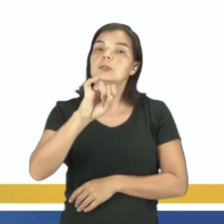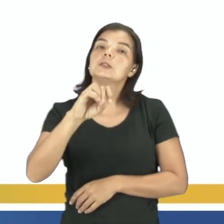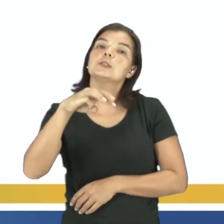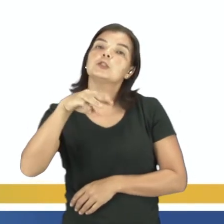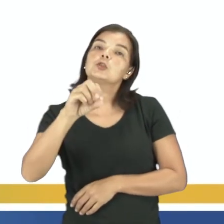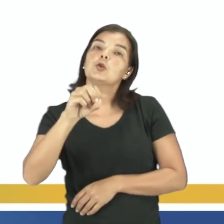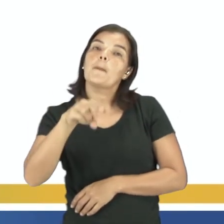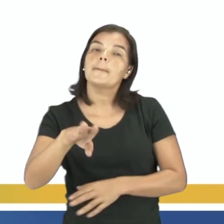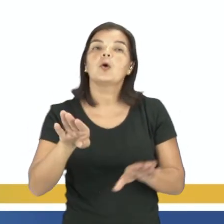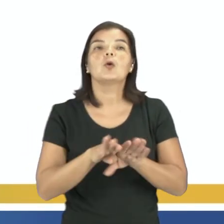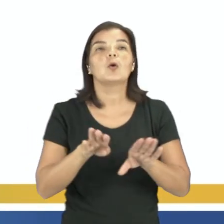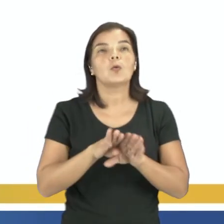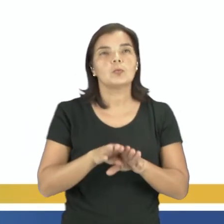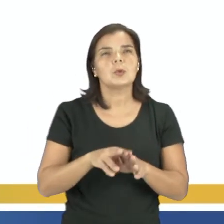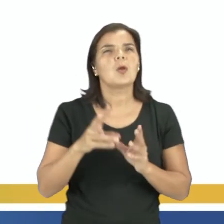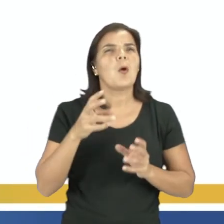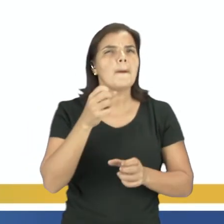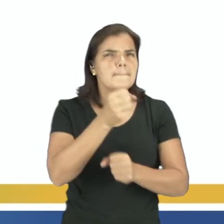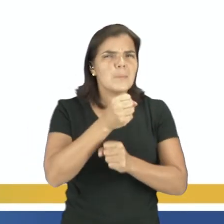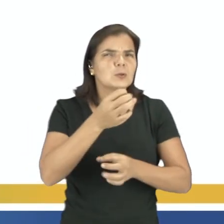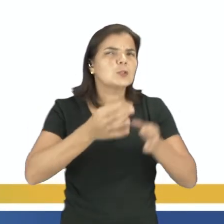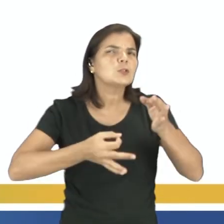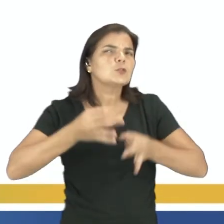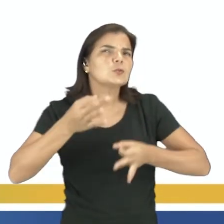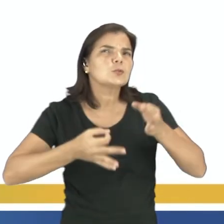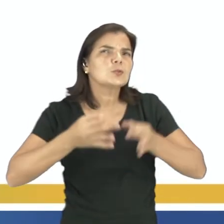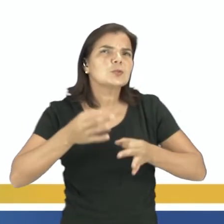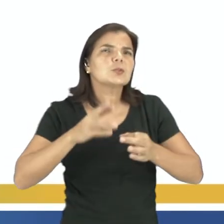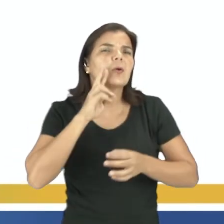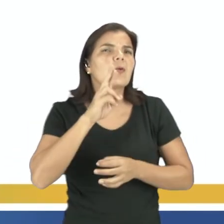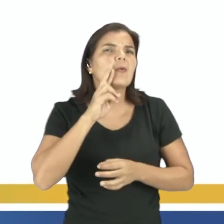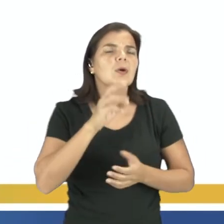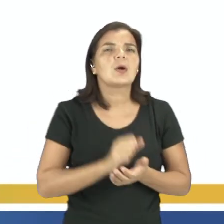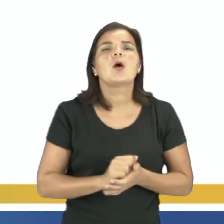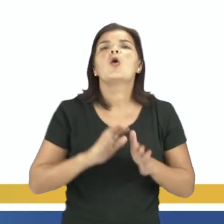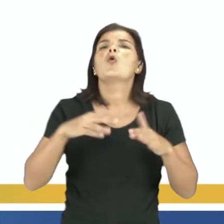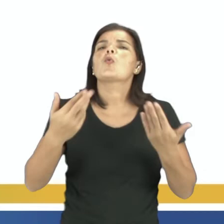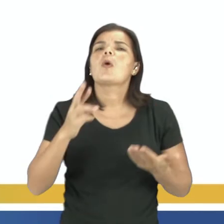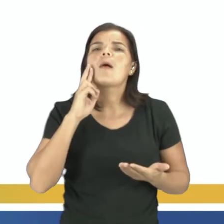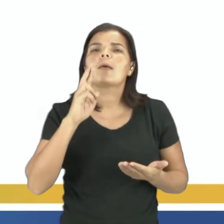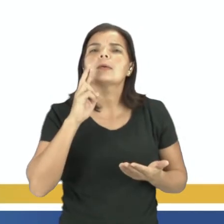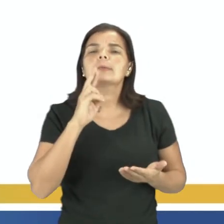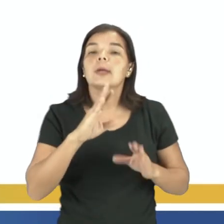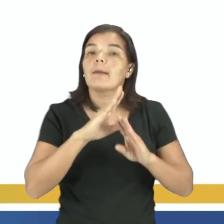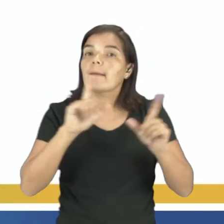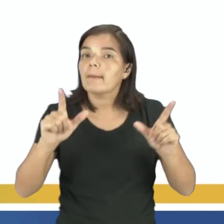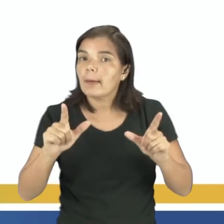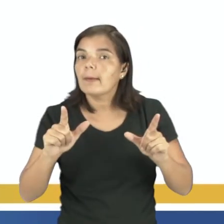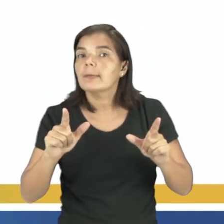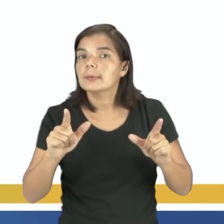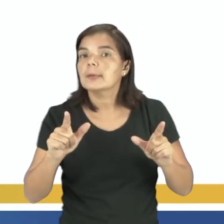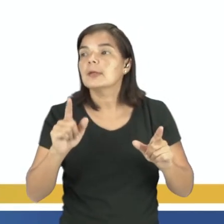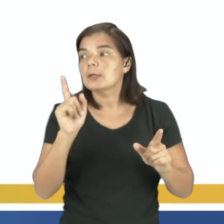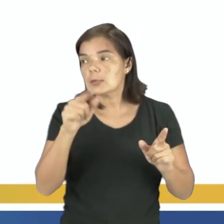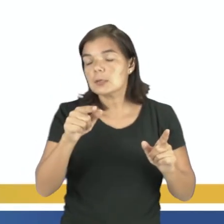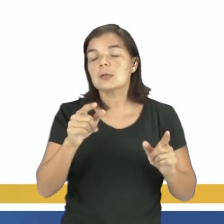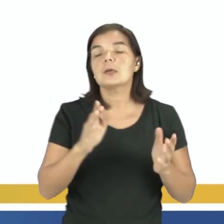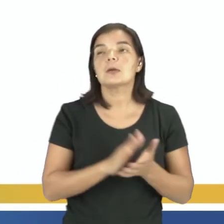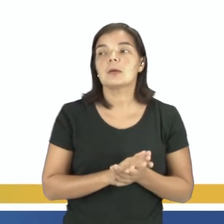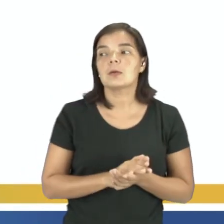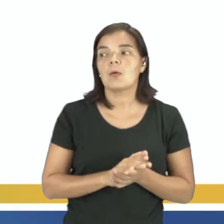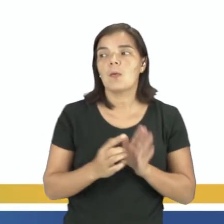Beauvoir? Foi ação do poder judiciário. Qual é a alternativa? Eu vou assim, ó. Qual é a alternativa clara e evidente